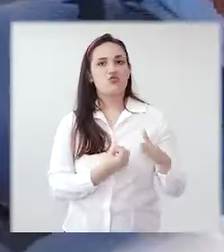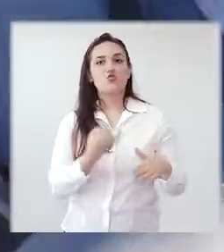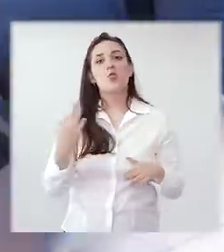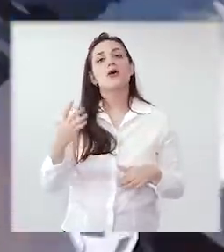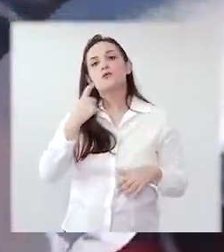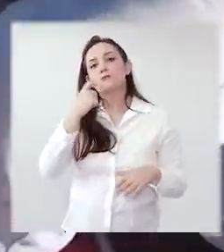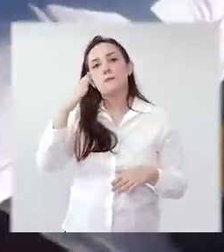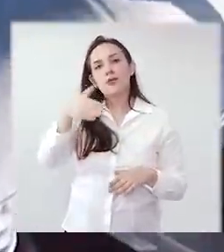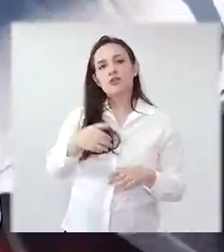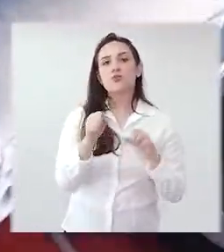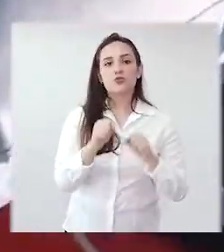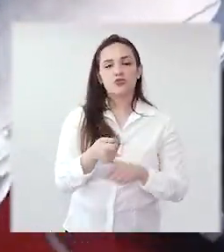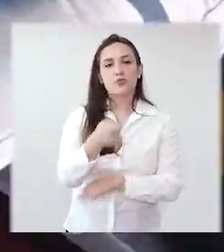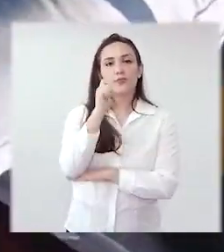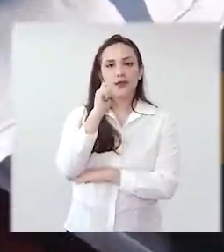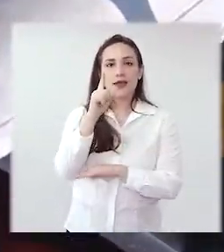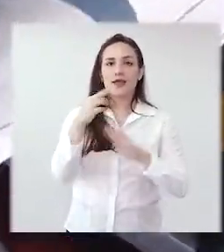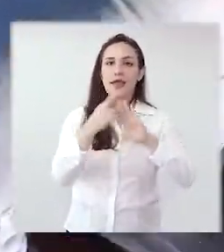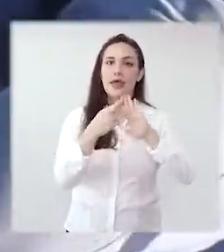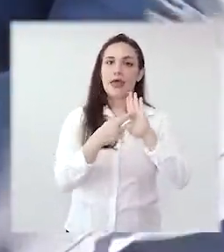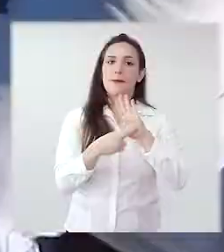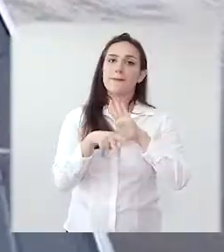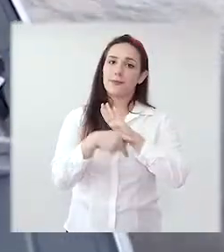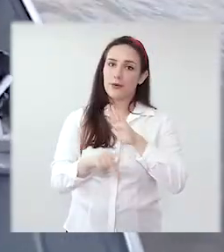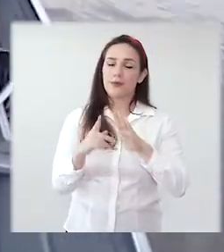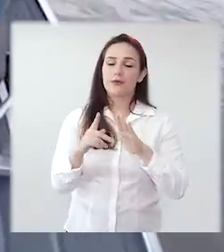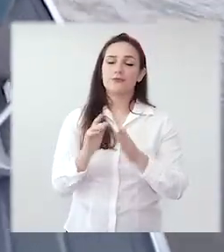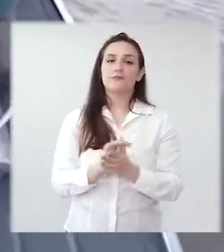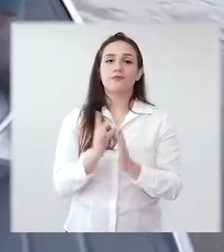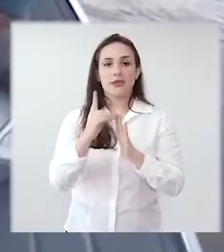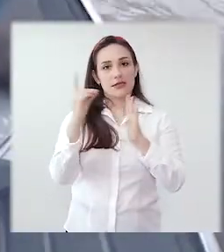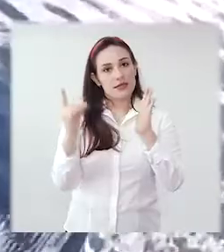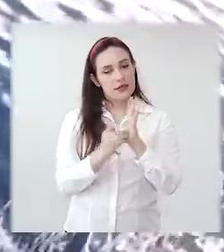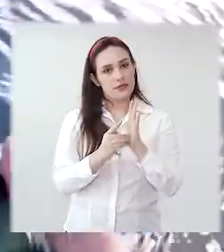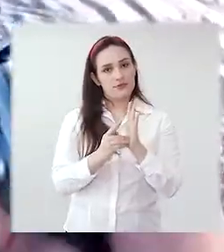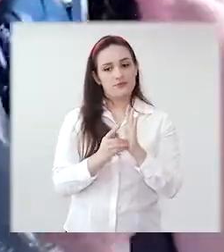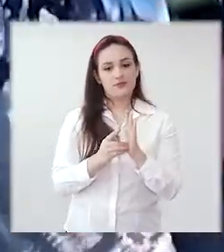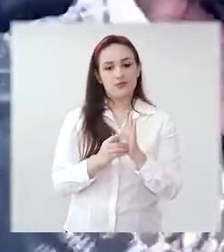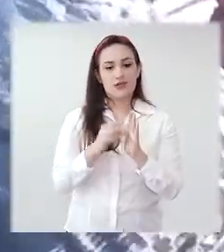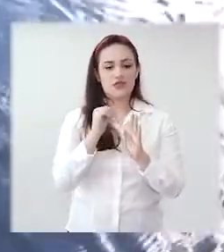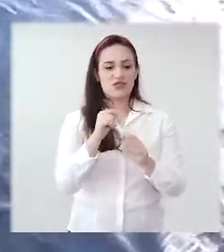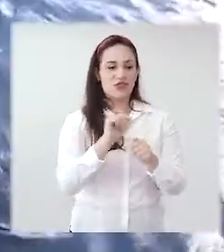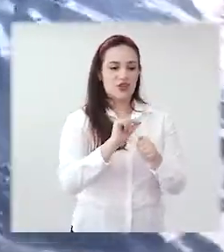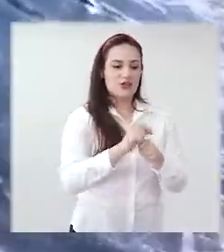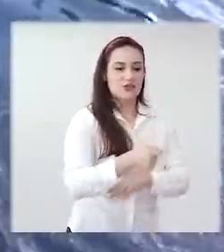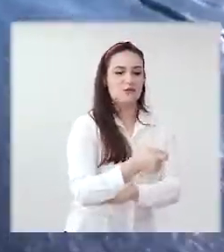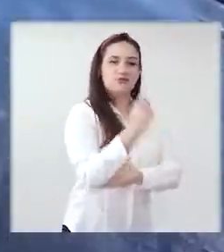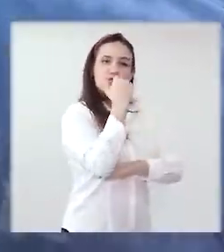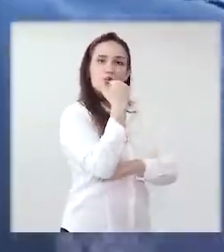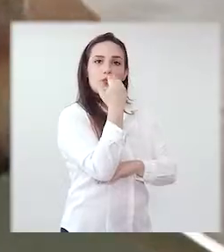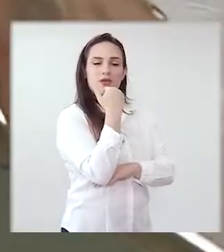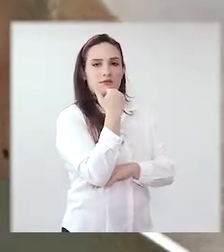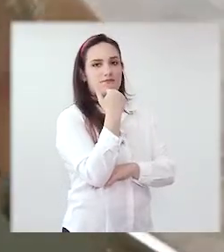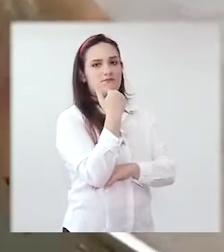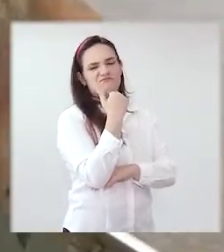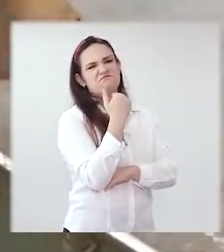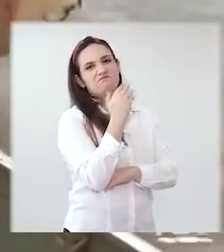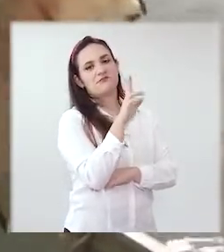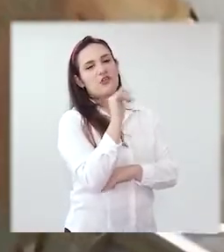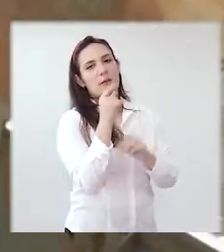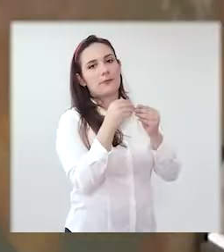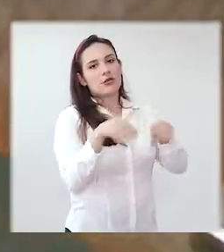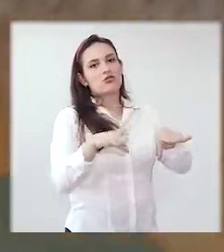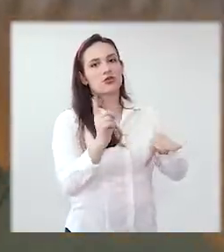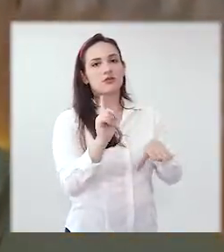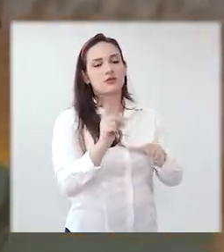espécie, conforme regulamento no decreto. A pesca profissional, científica e de subsistência não devem ser afetadas